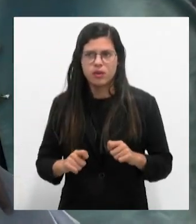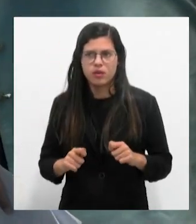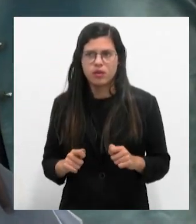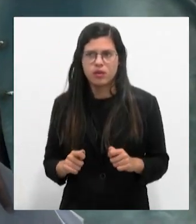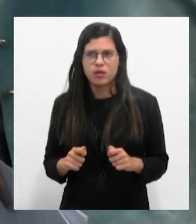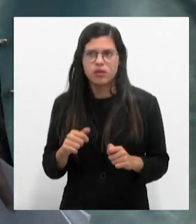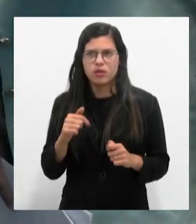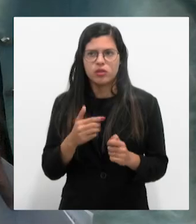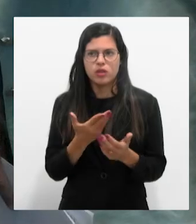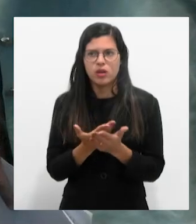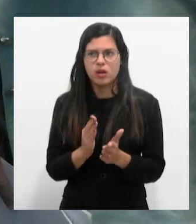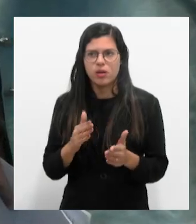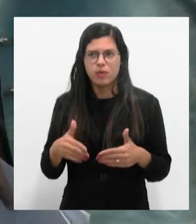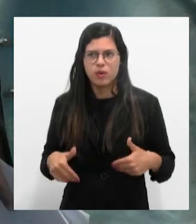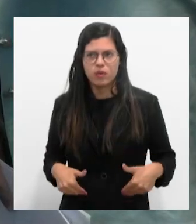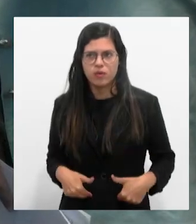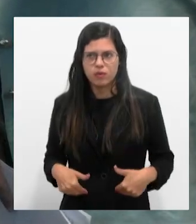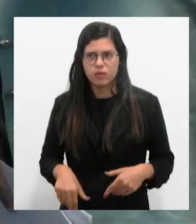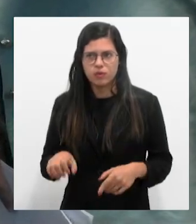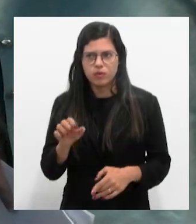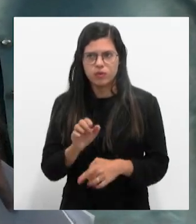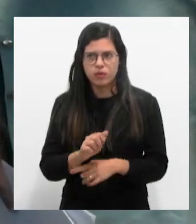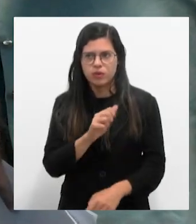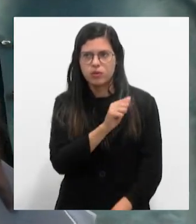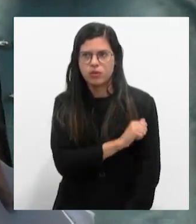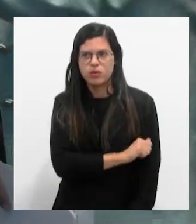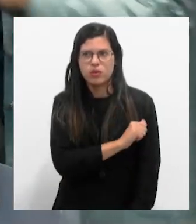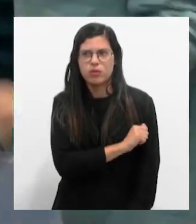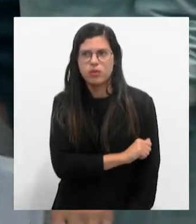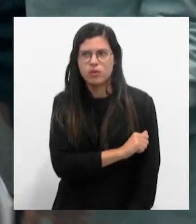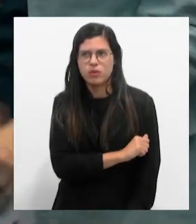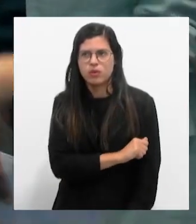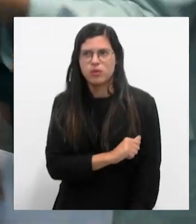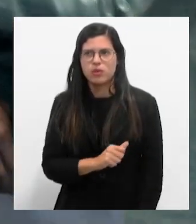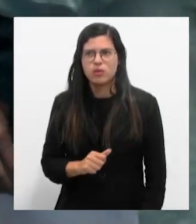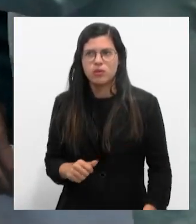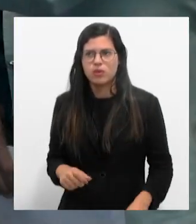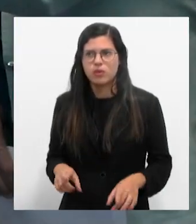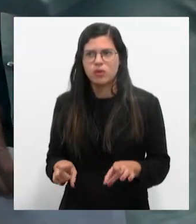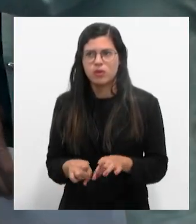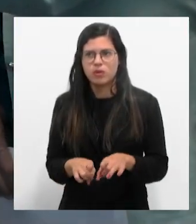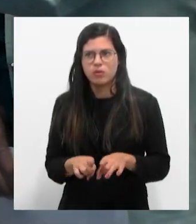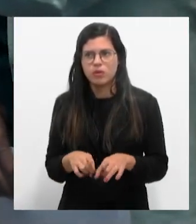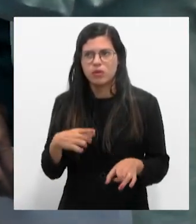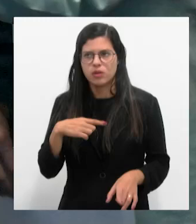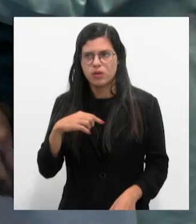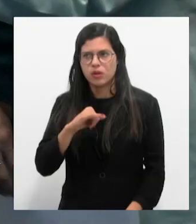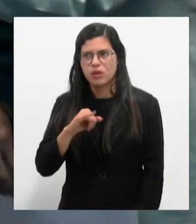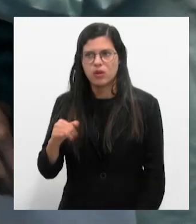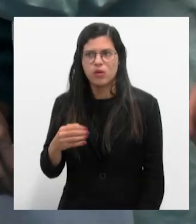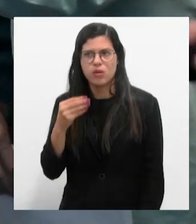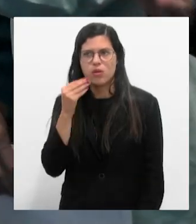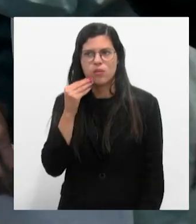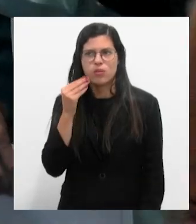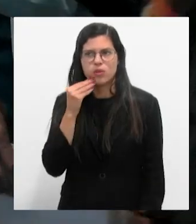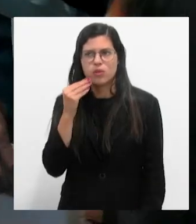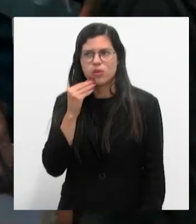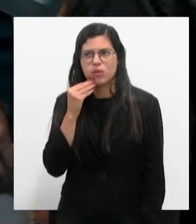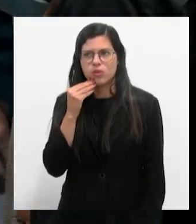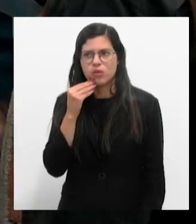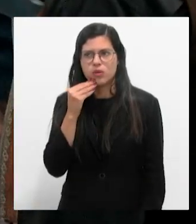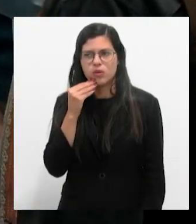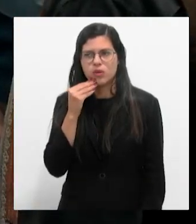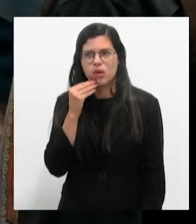erradicar a fome no Estado do Rio de Janeiro. Para além disso, a gente tem a oportunidade também de